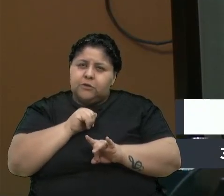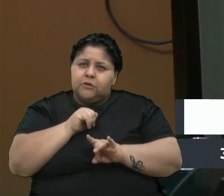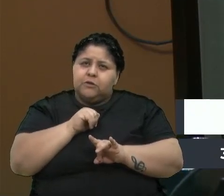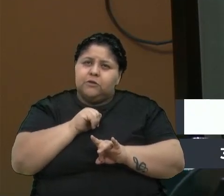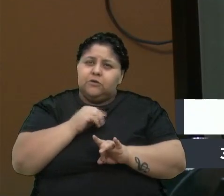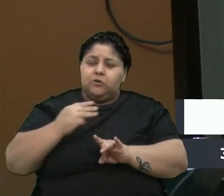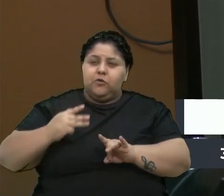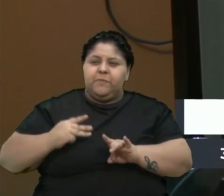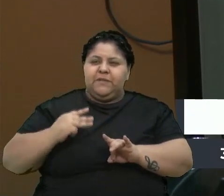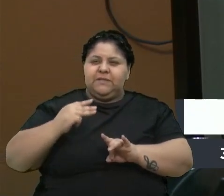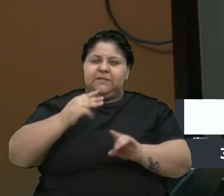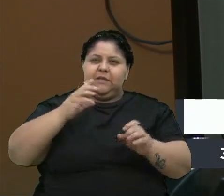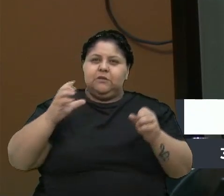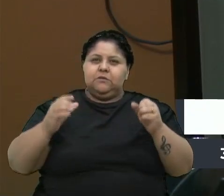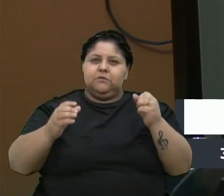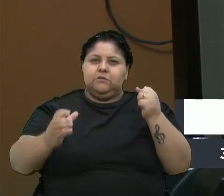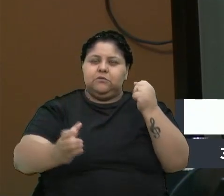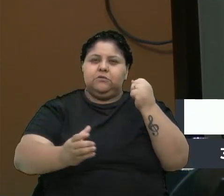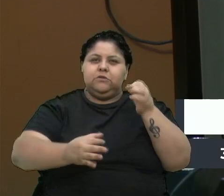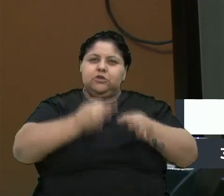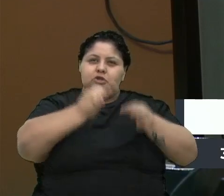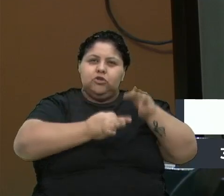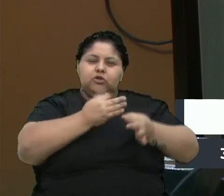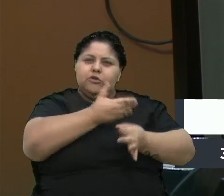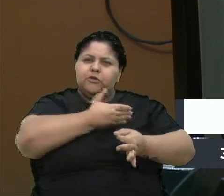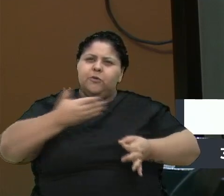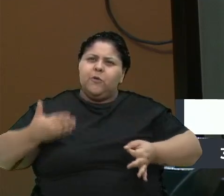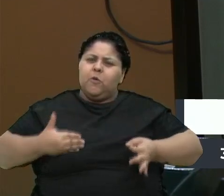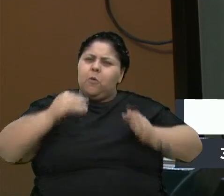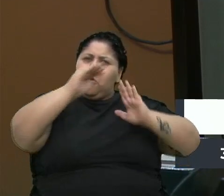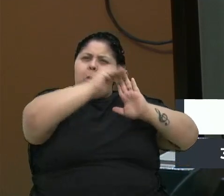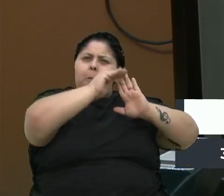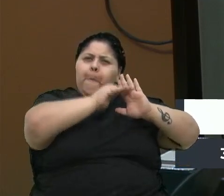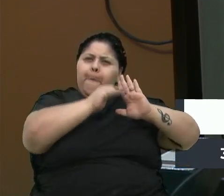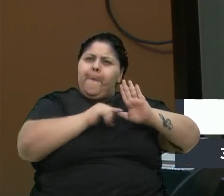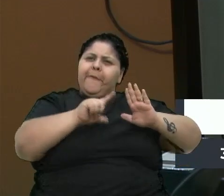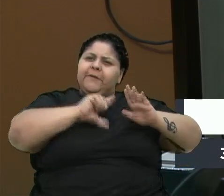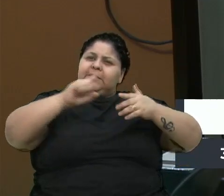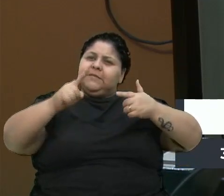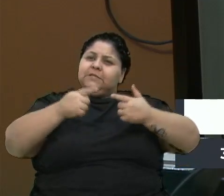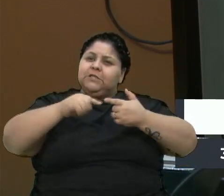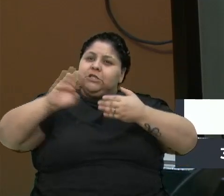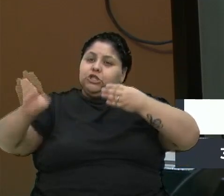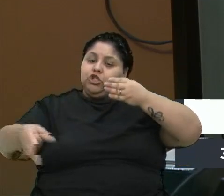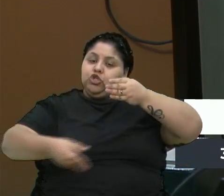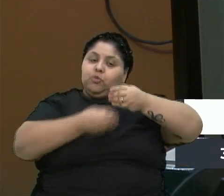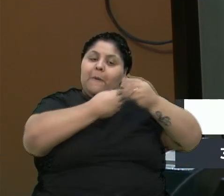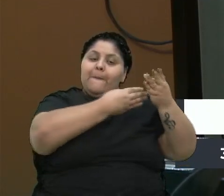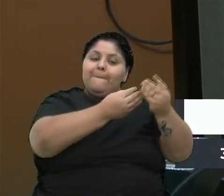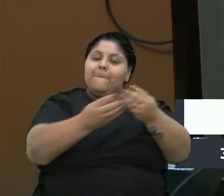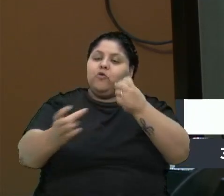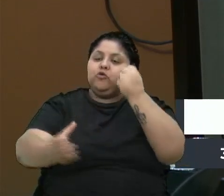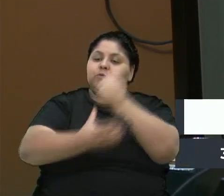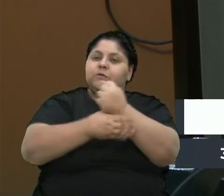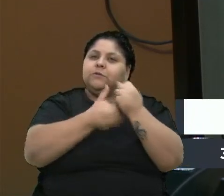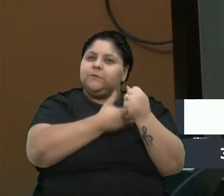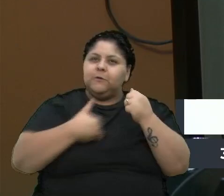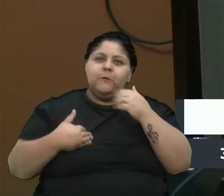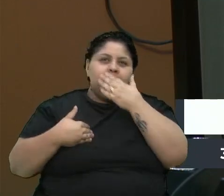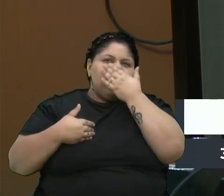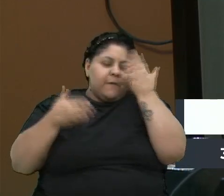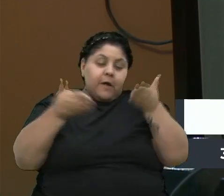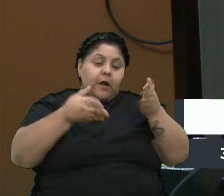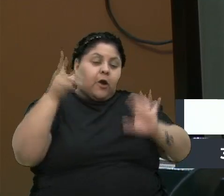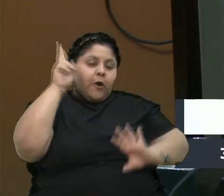programa que vem a somar muito para a segurança pública. Esse fato aí está me lembrando o que eu